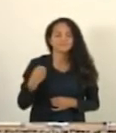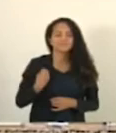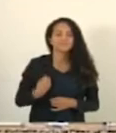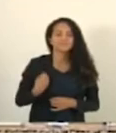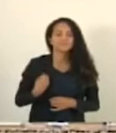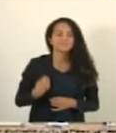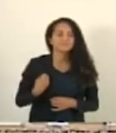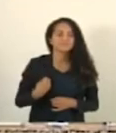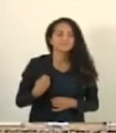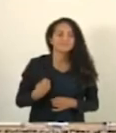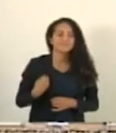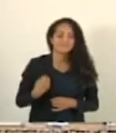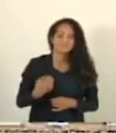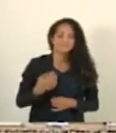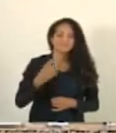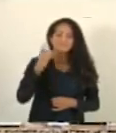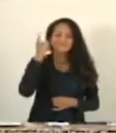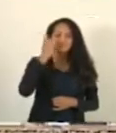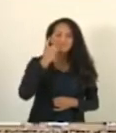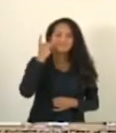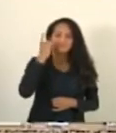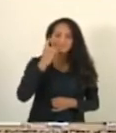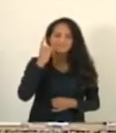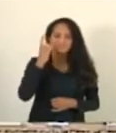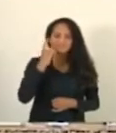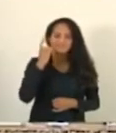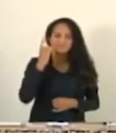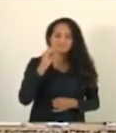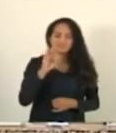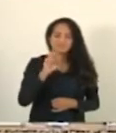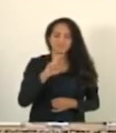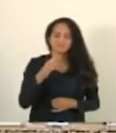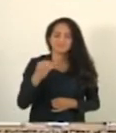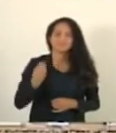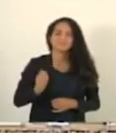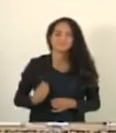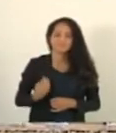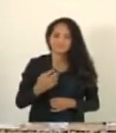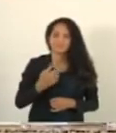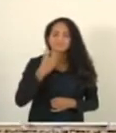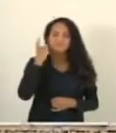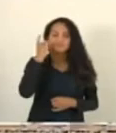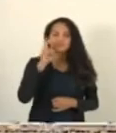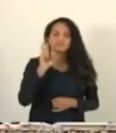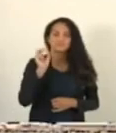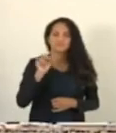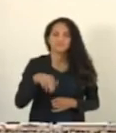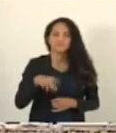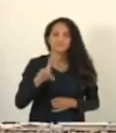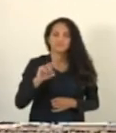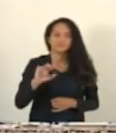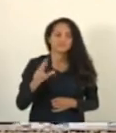Presente. Deputado Torino Marques. Presente. Presente. Deputado Vandinho Leite.